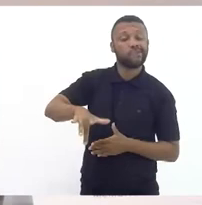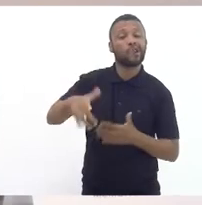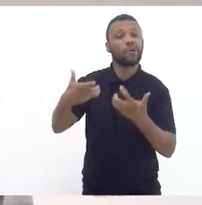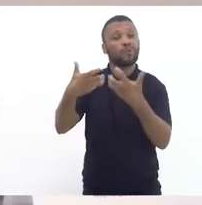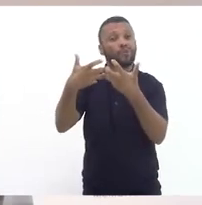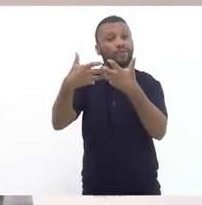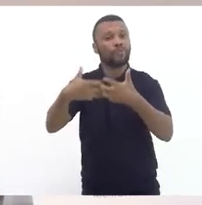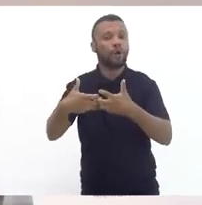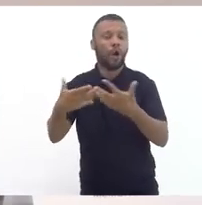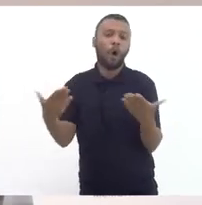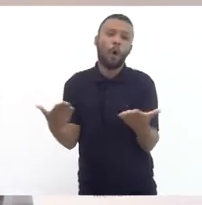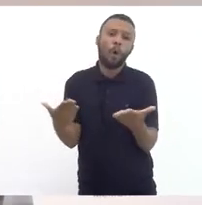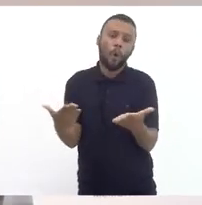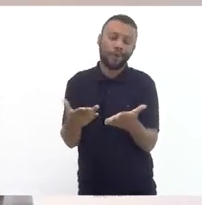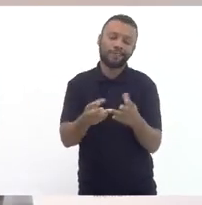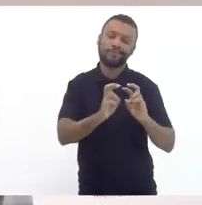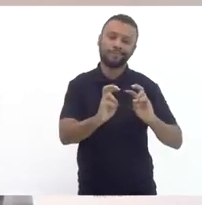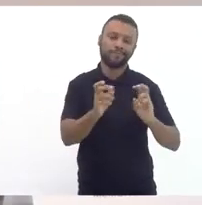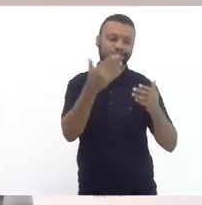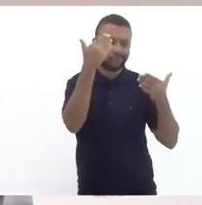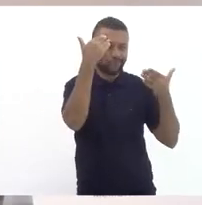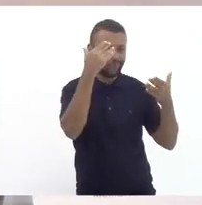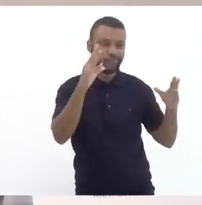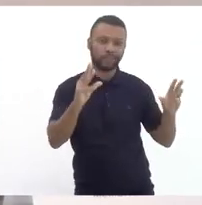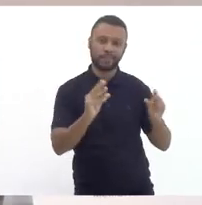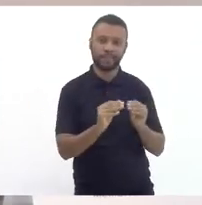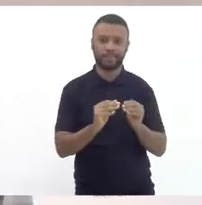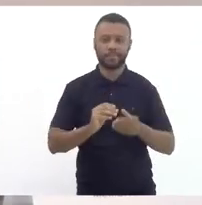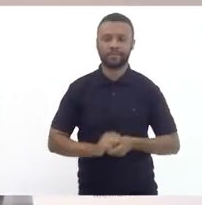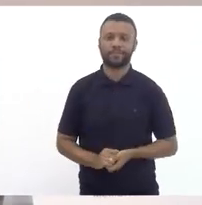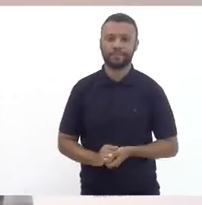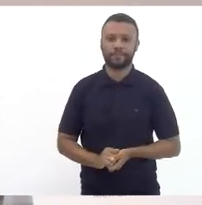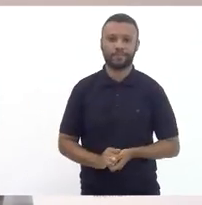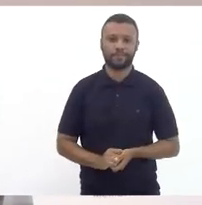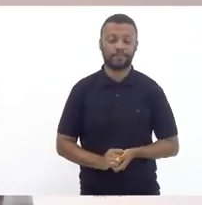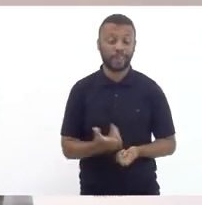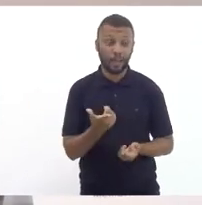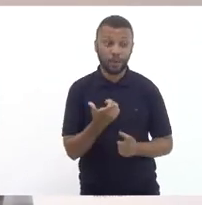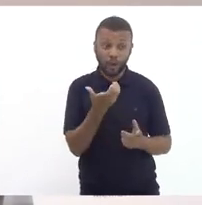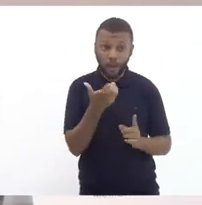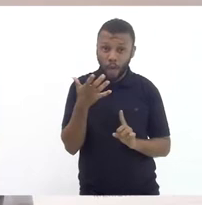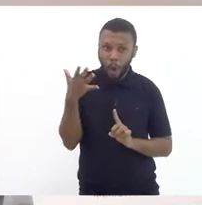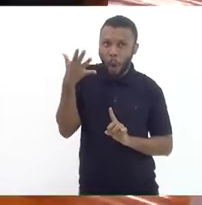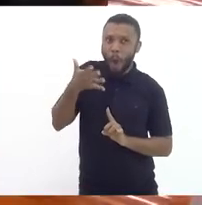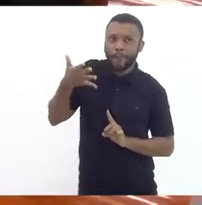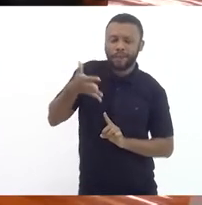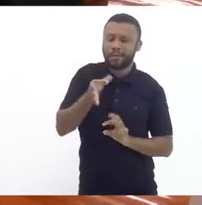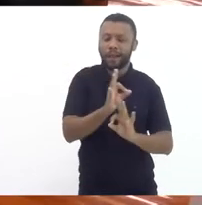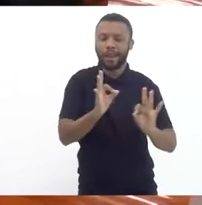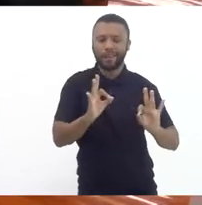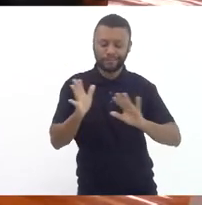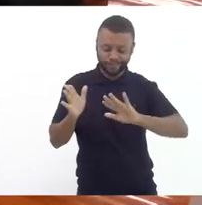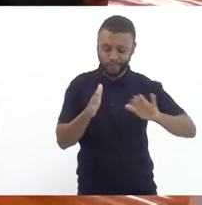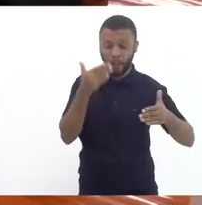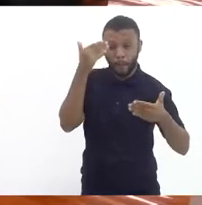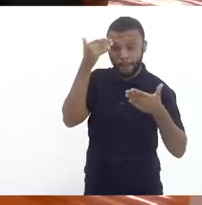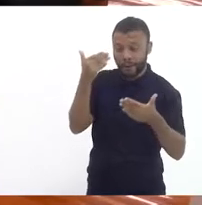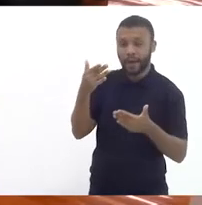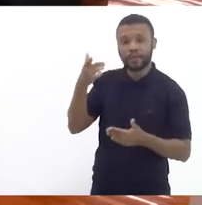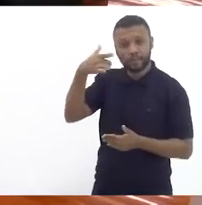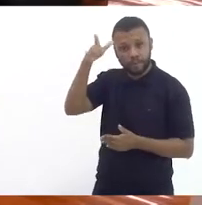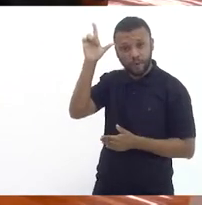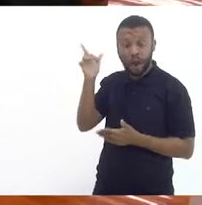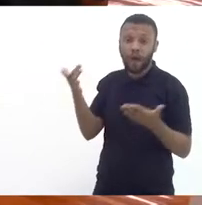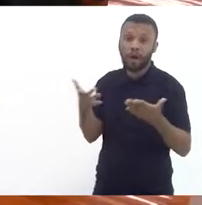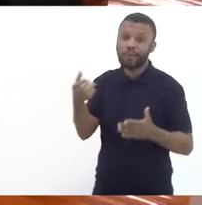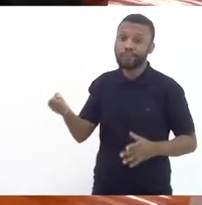funcionamento hoje. Muito obrigado. Não farei mais intervenções. Obrigado, deputado Luiz Paulo. Eu vou passar para o